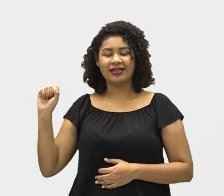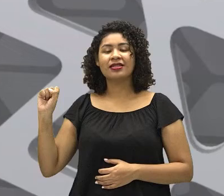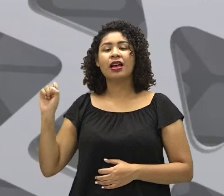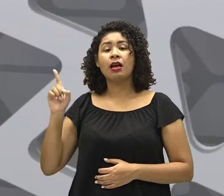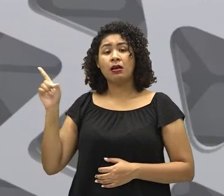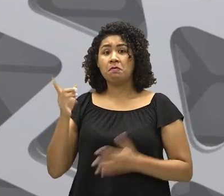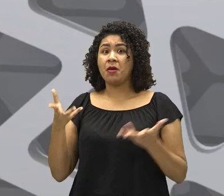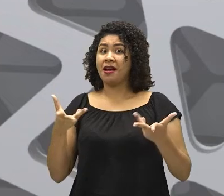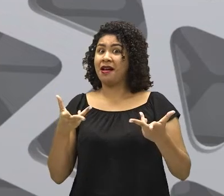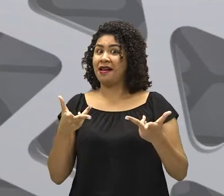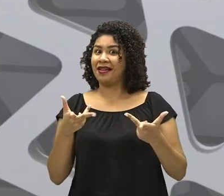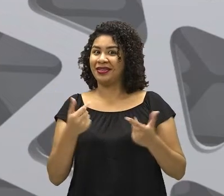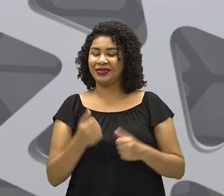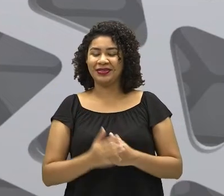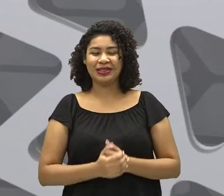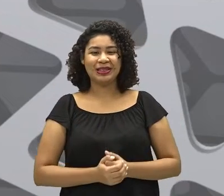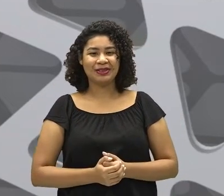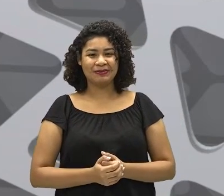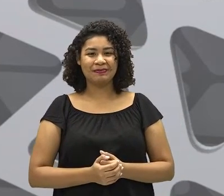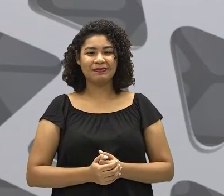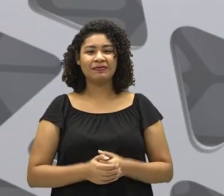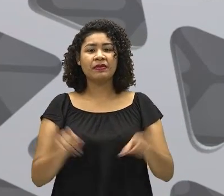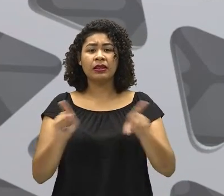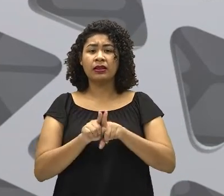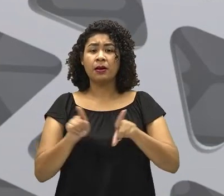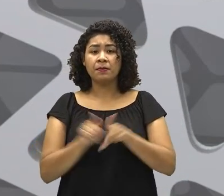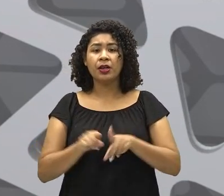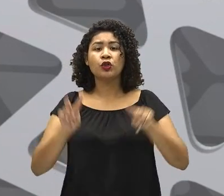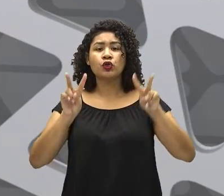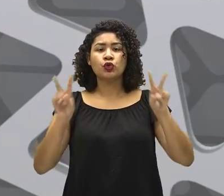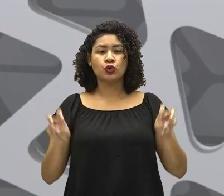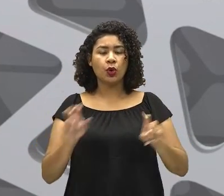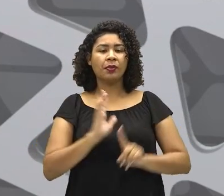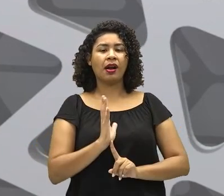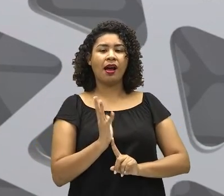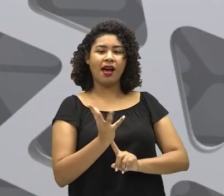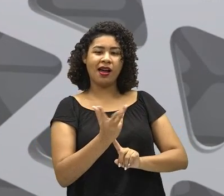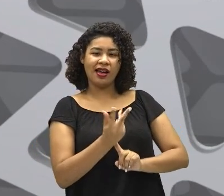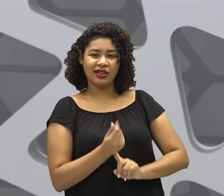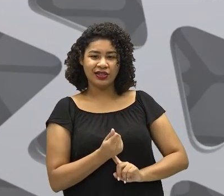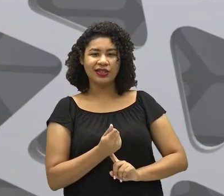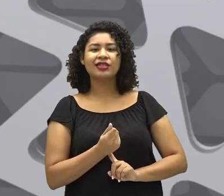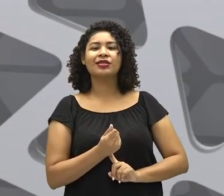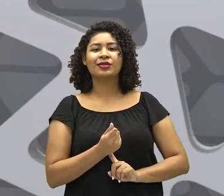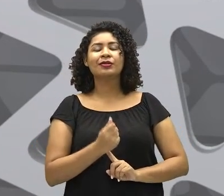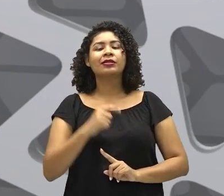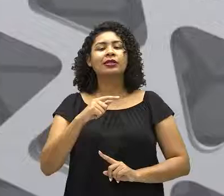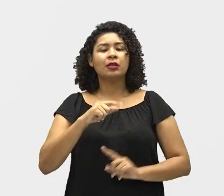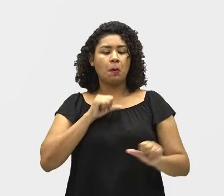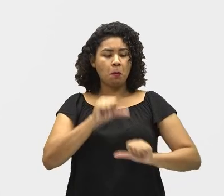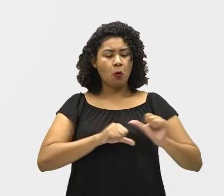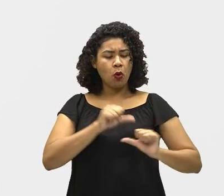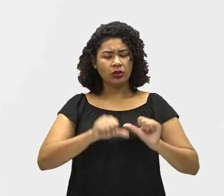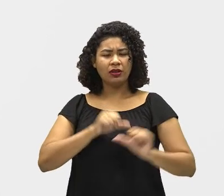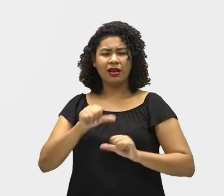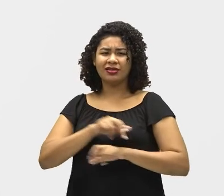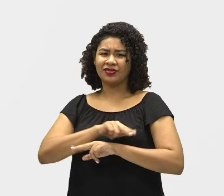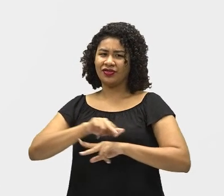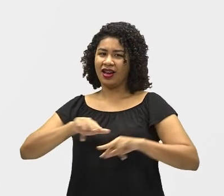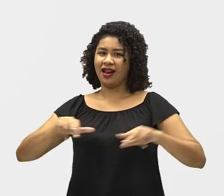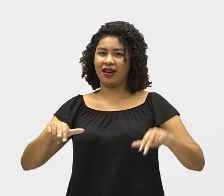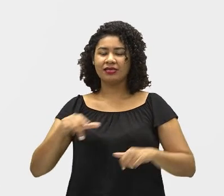tá? Mas nós temos também na questão do renascimento artístico diversas modificações, tá